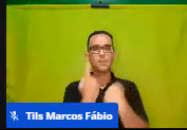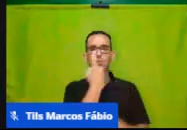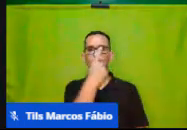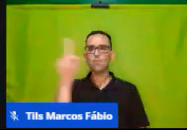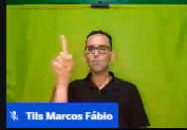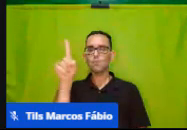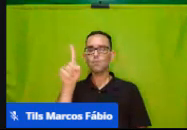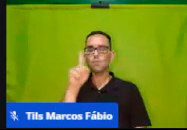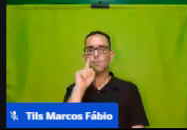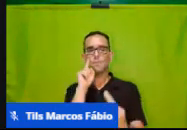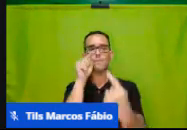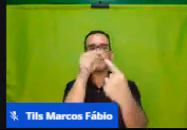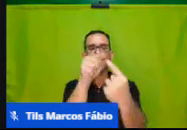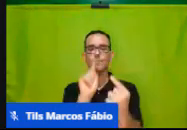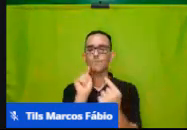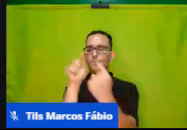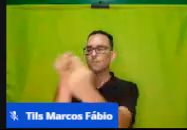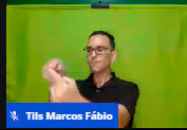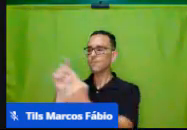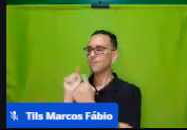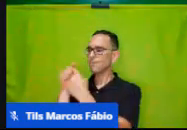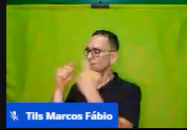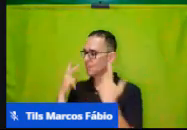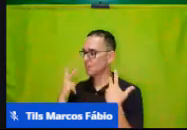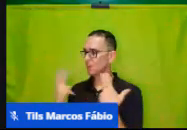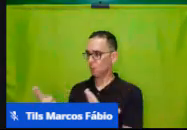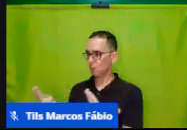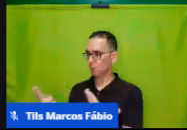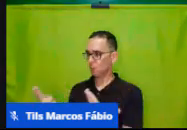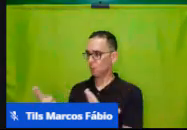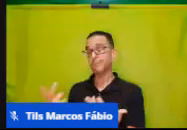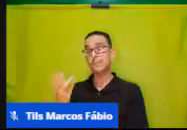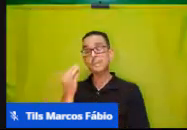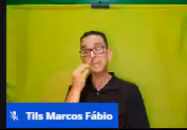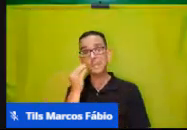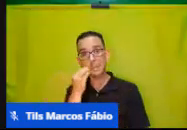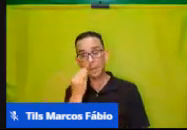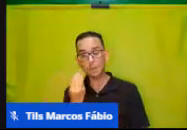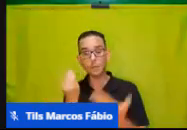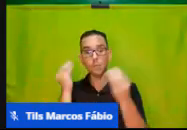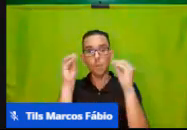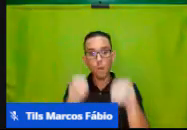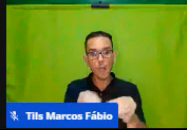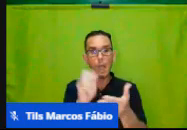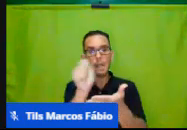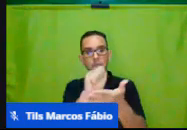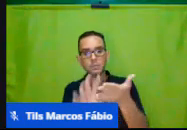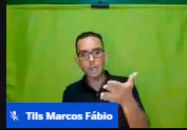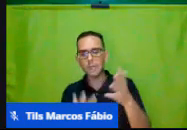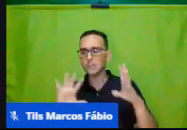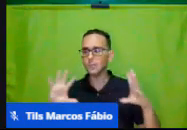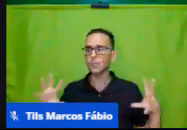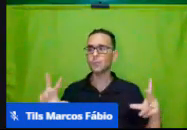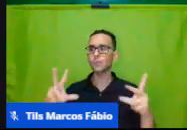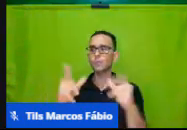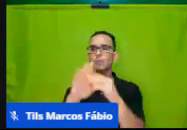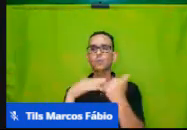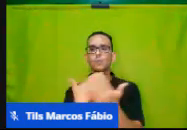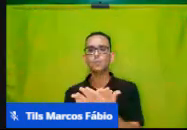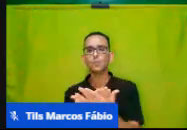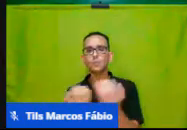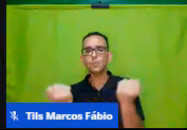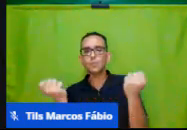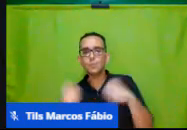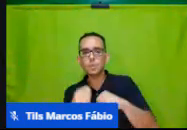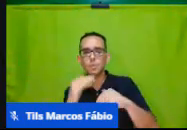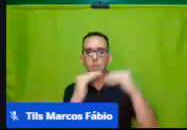realidade de uma única escola. Nós tentamos colocar ali atividades que podem ser utilizadas por todas as escolas de acordo com o nível,